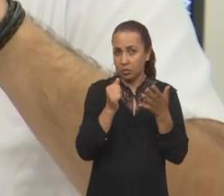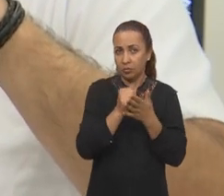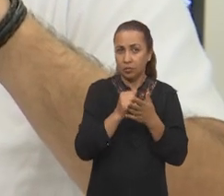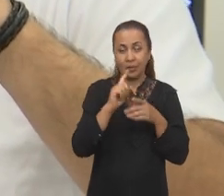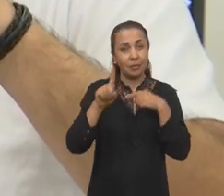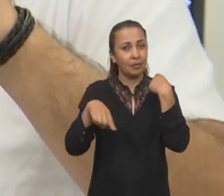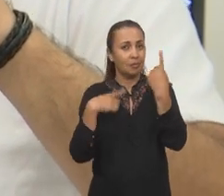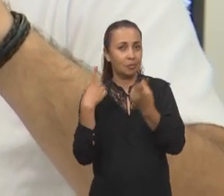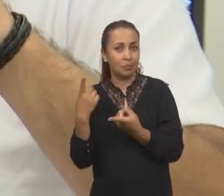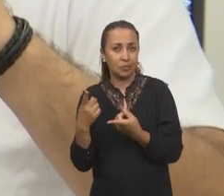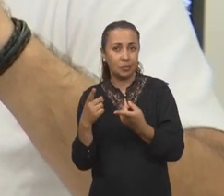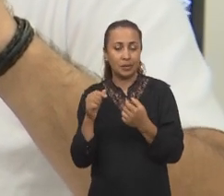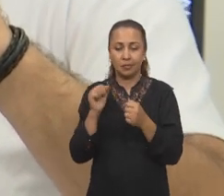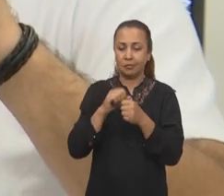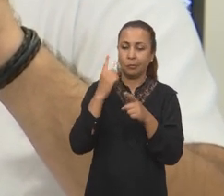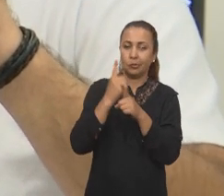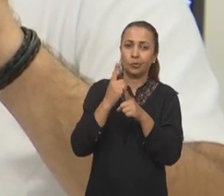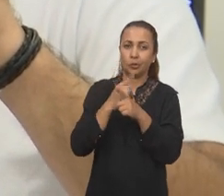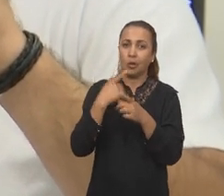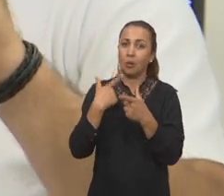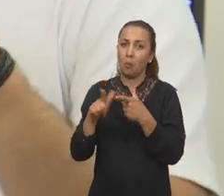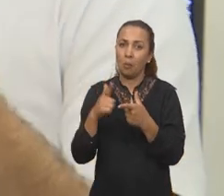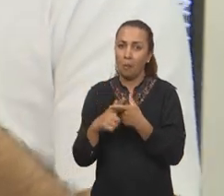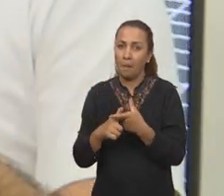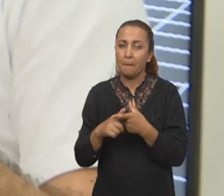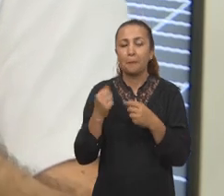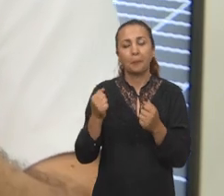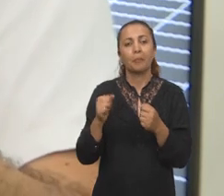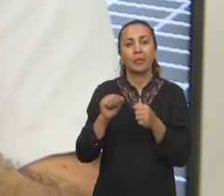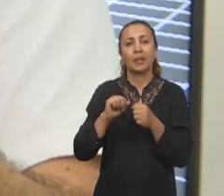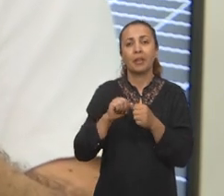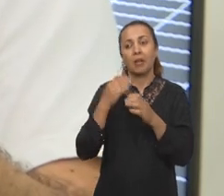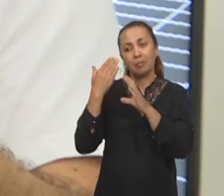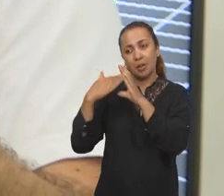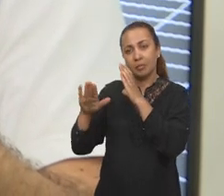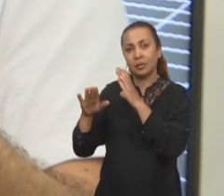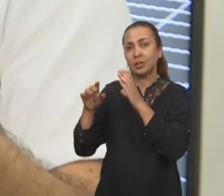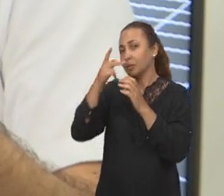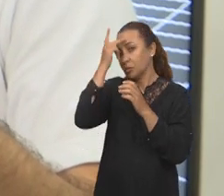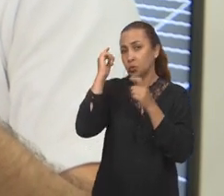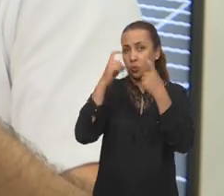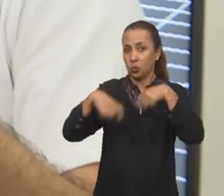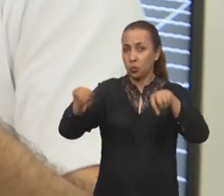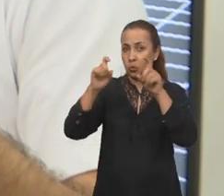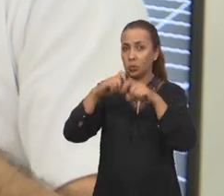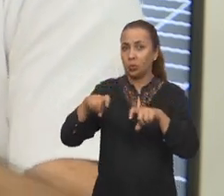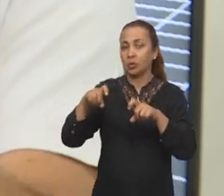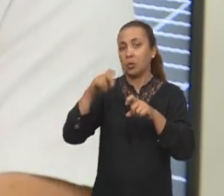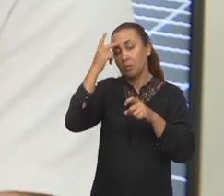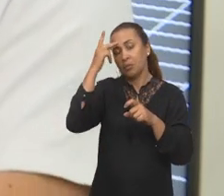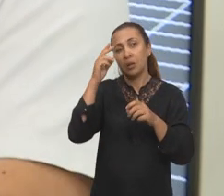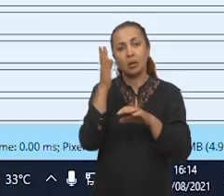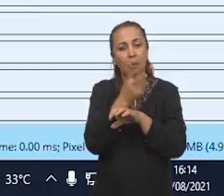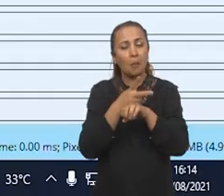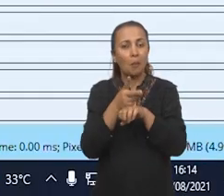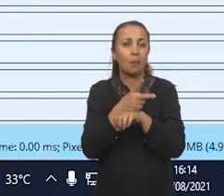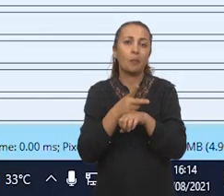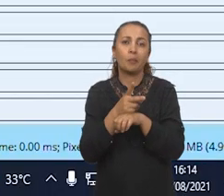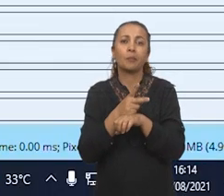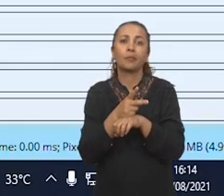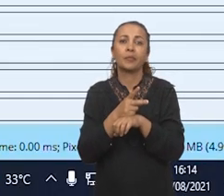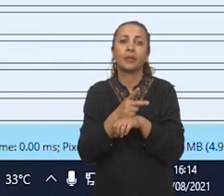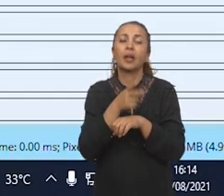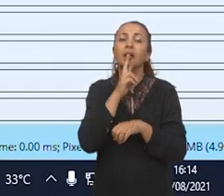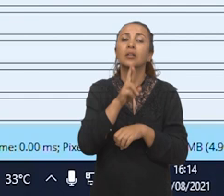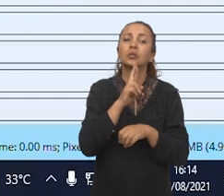após feito isso e diagnosticar um determinado problema poderia ser enviado para o pessoal da Computação para eles tentarem